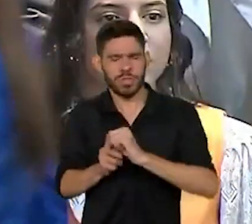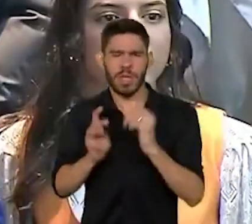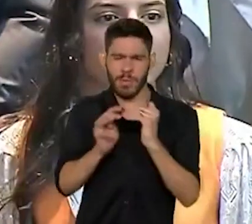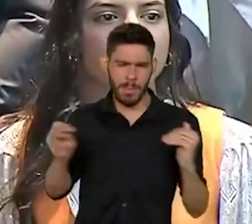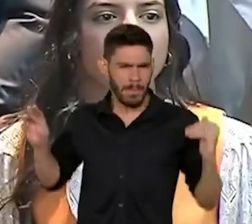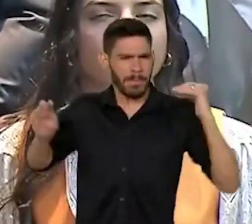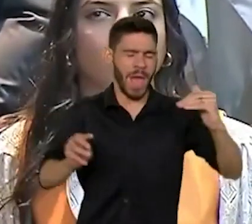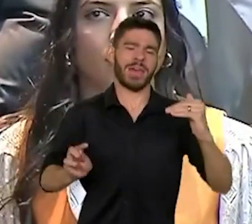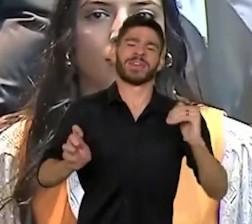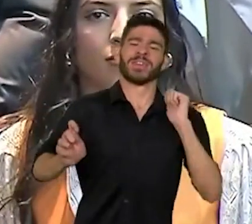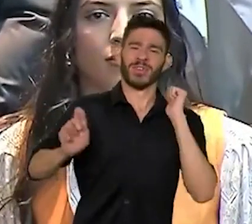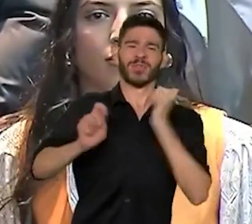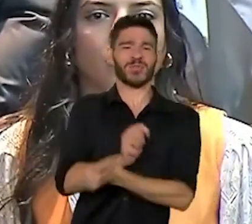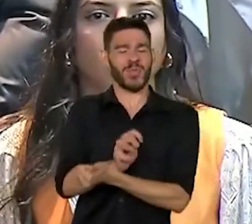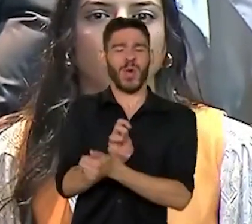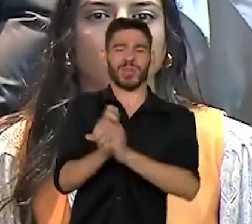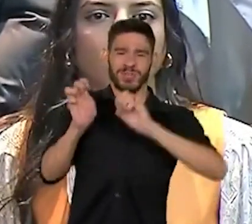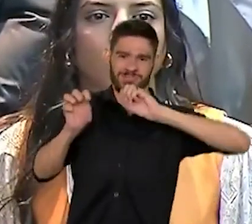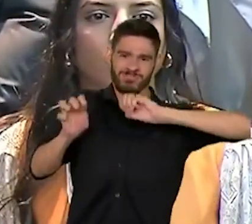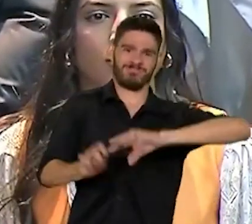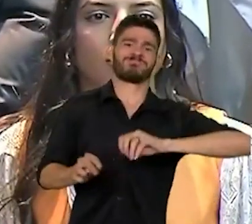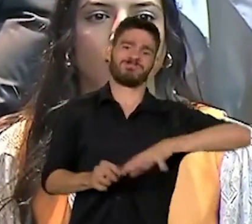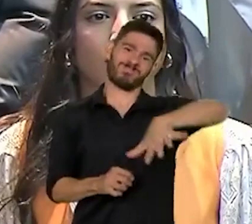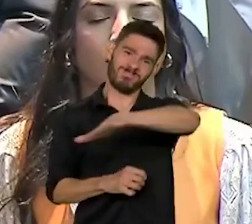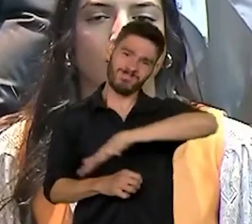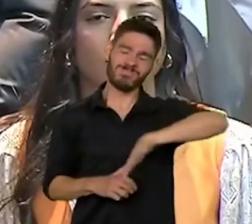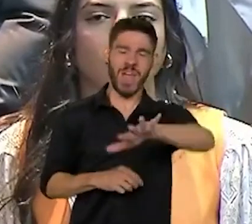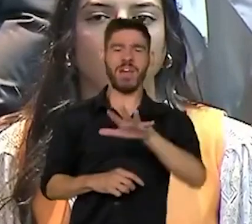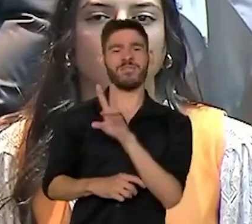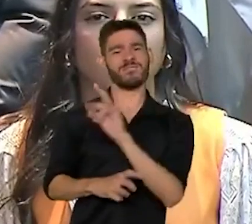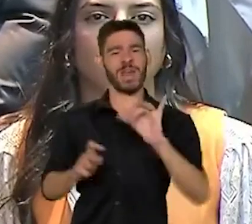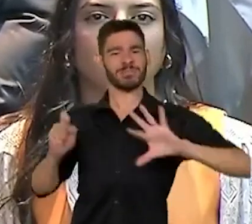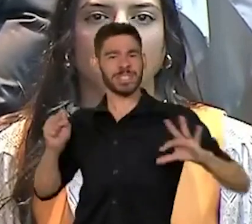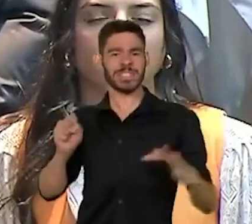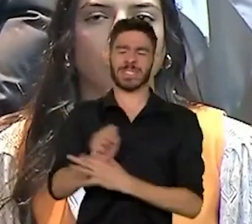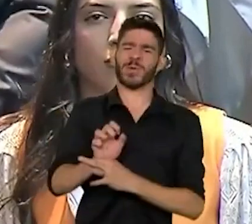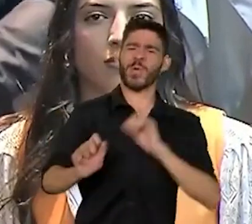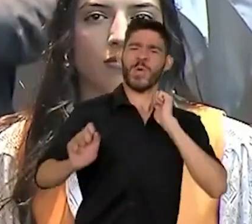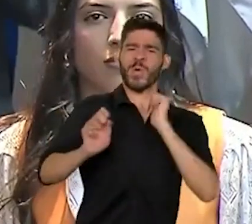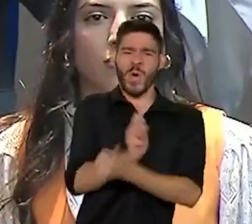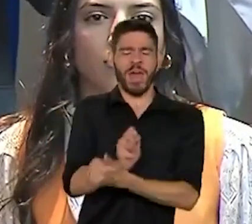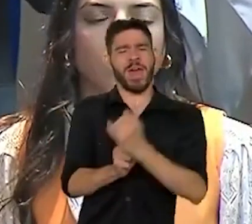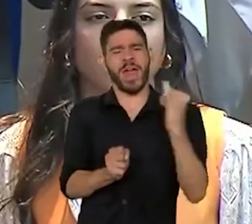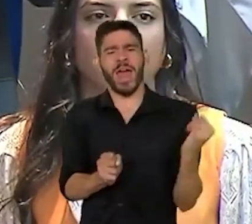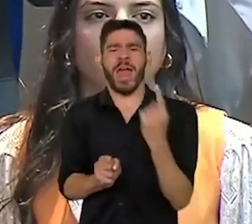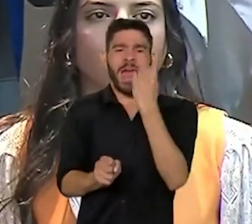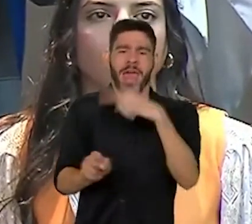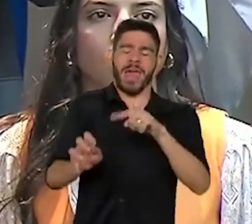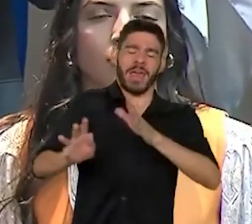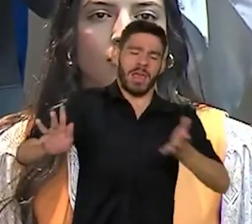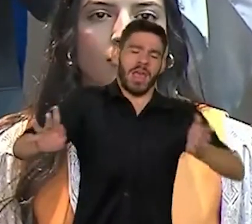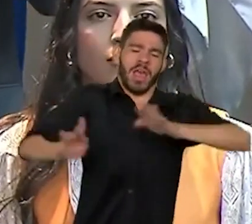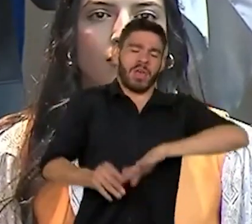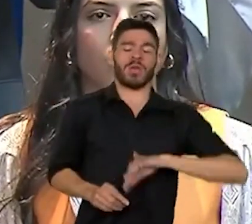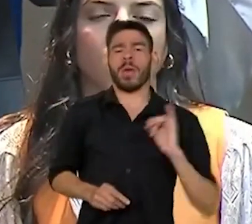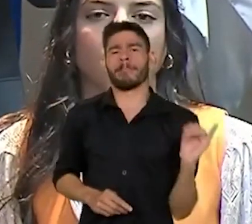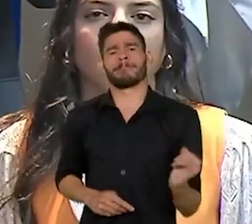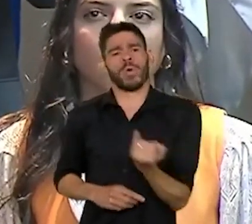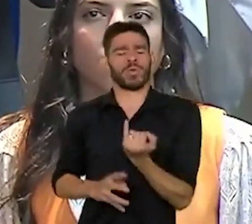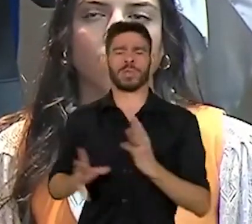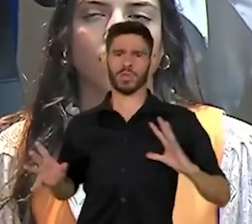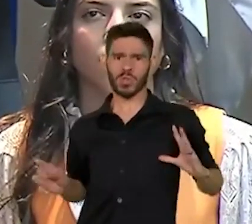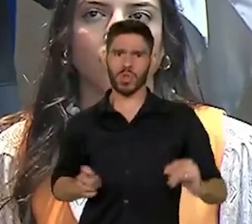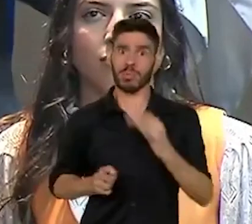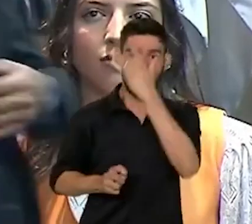o esporte como atividade educativa. Iremos assegurar que o esporte seja uma ferramenta de inclusão e de oportunidade para todos